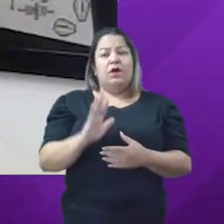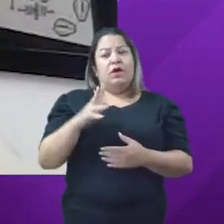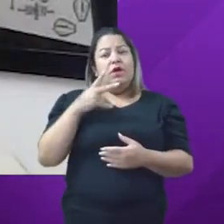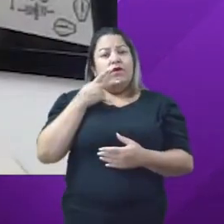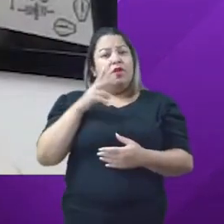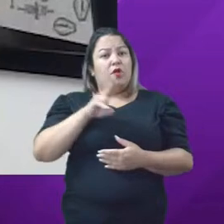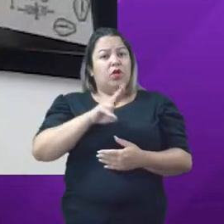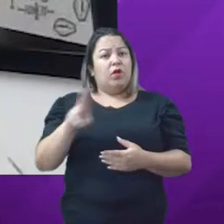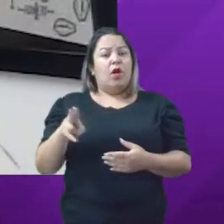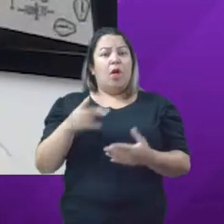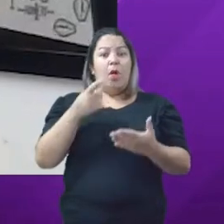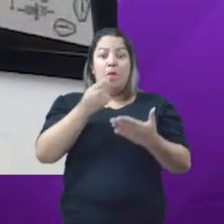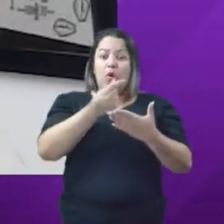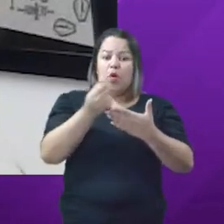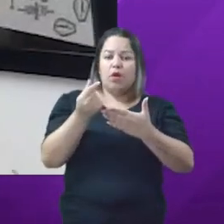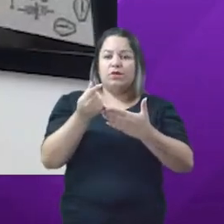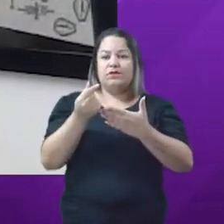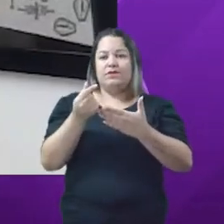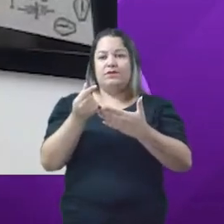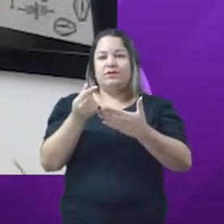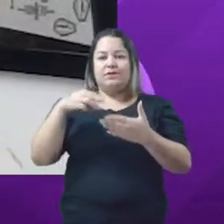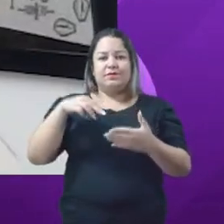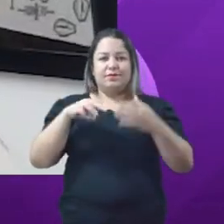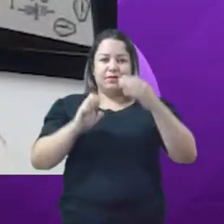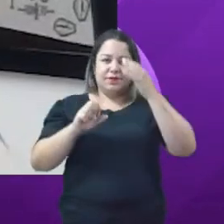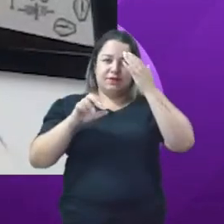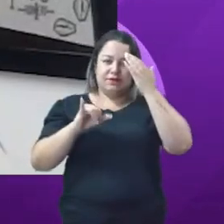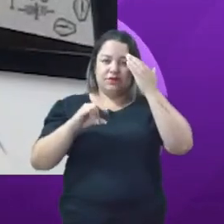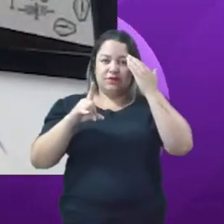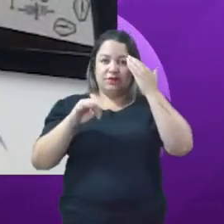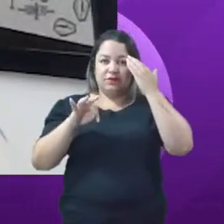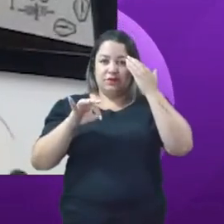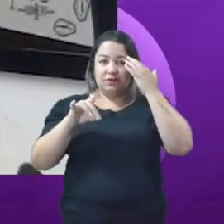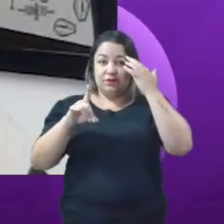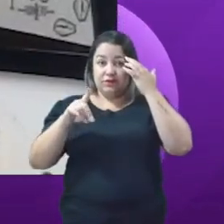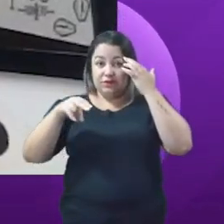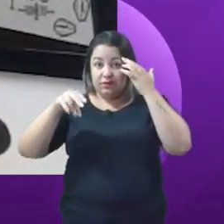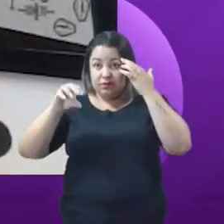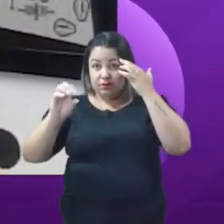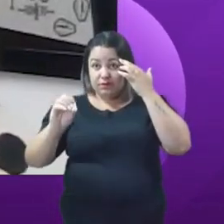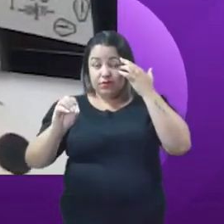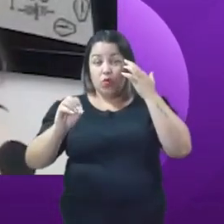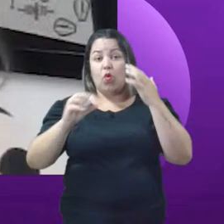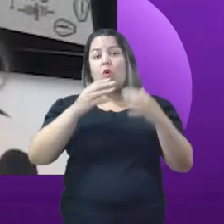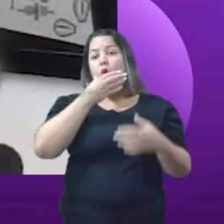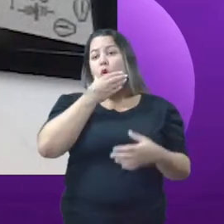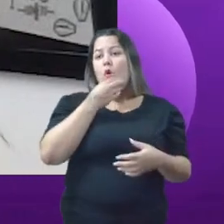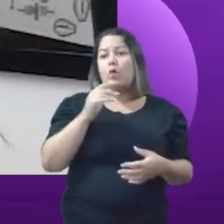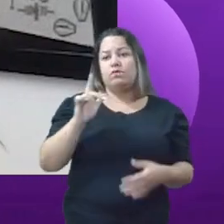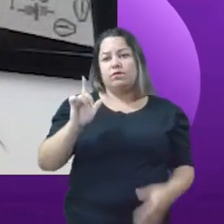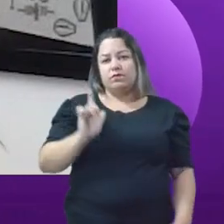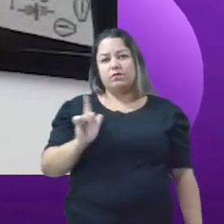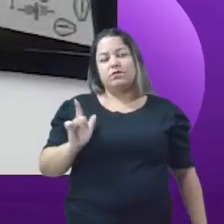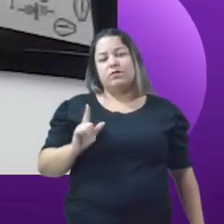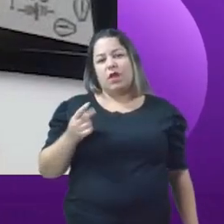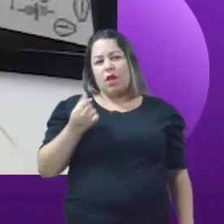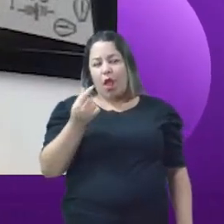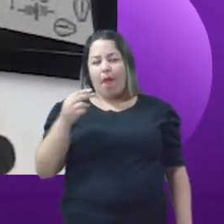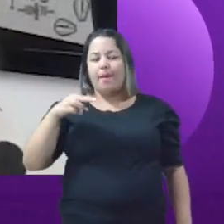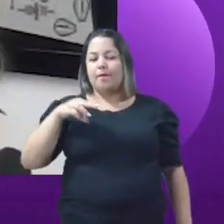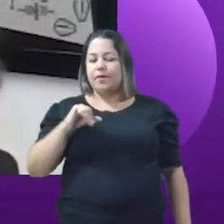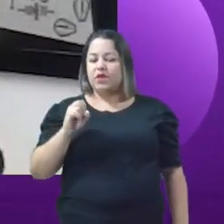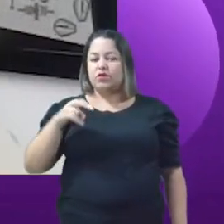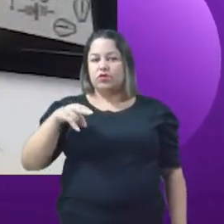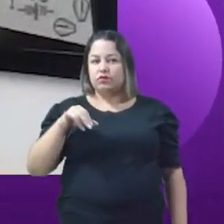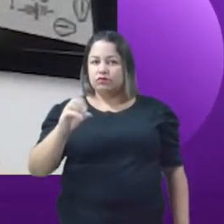de monetização, de mercantilização da misoginia, né? Como homens ganham dinheiro sendo misóginos